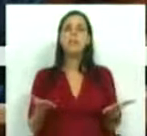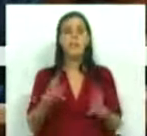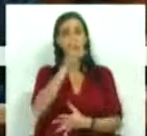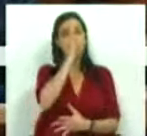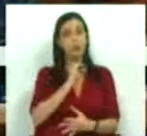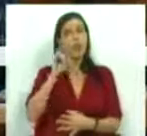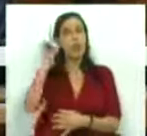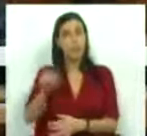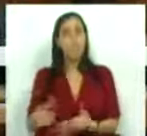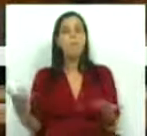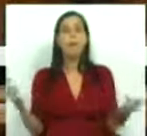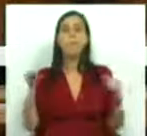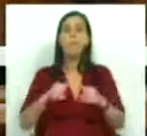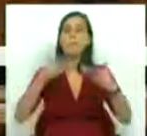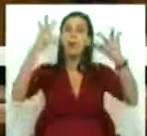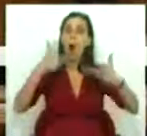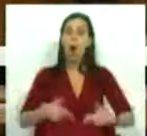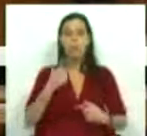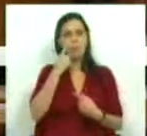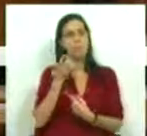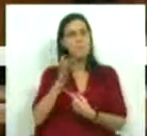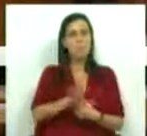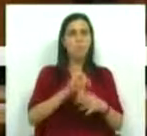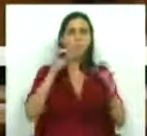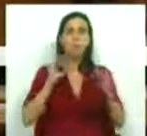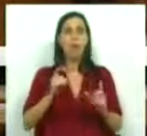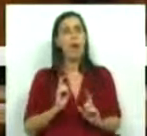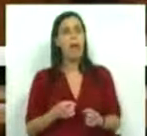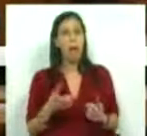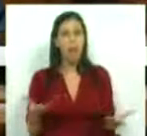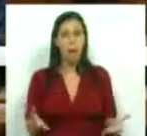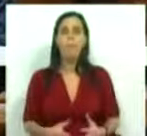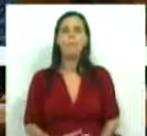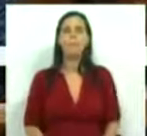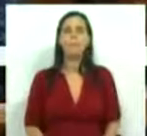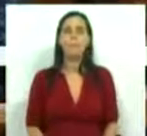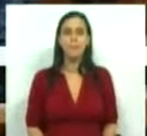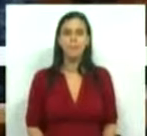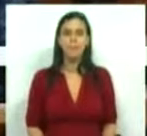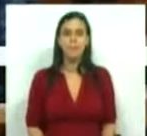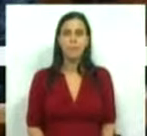ao Estado. E este orçamento demonstra que assim será.